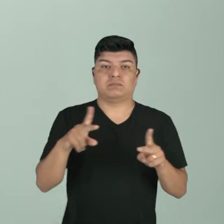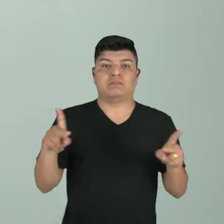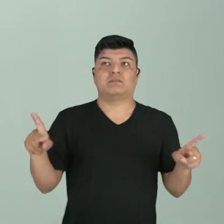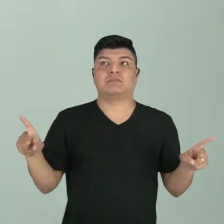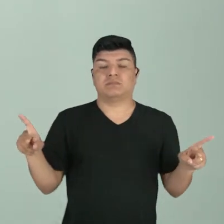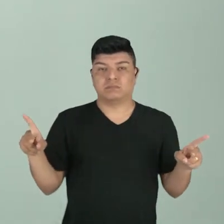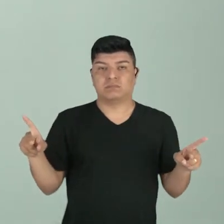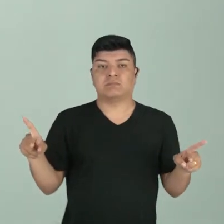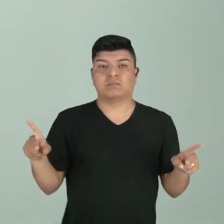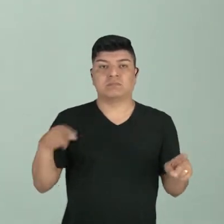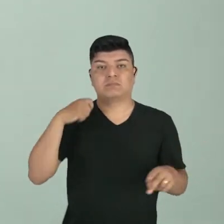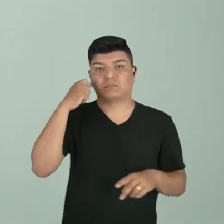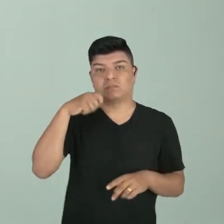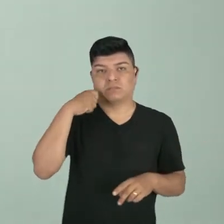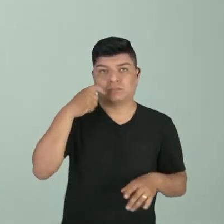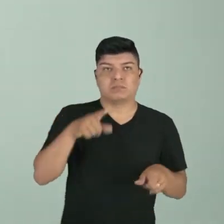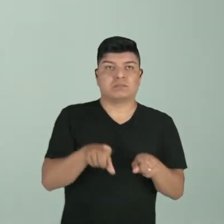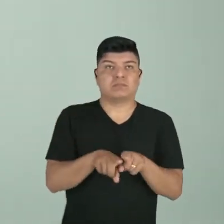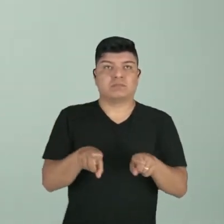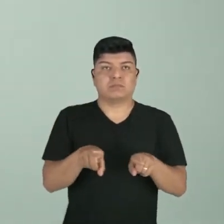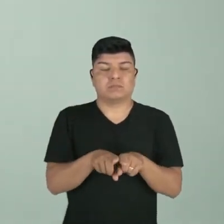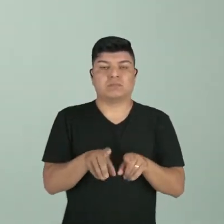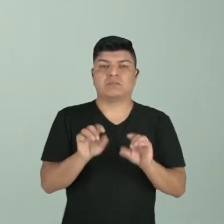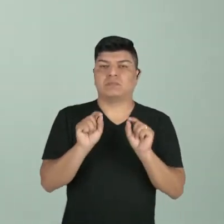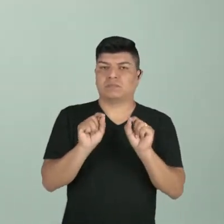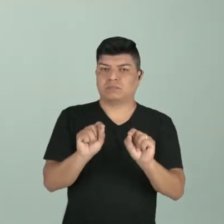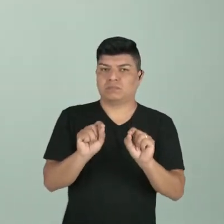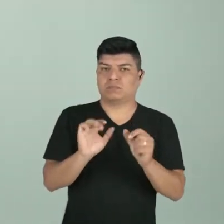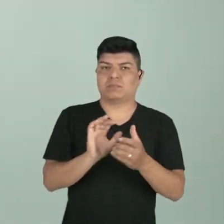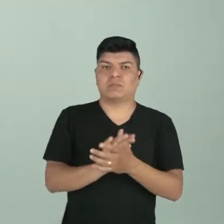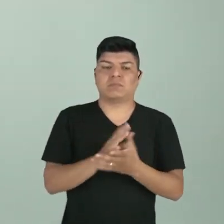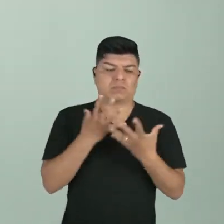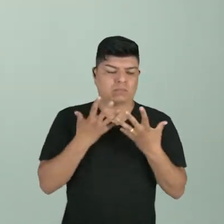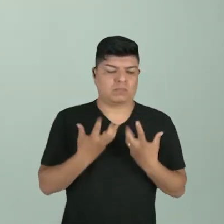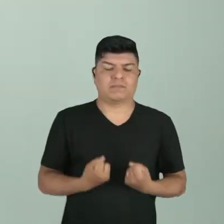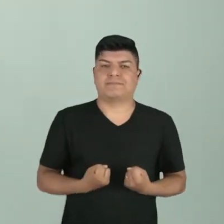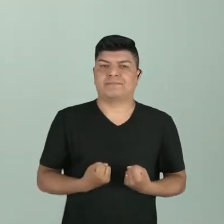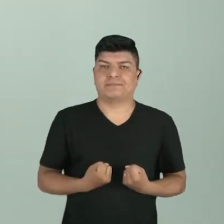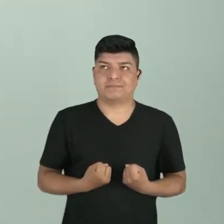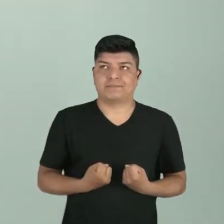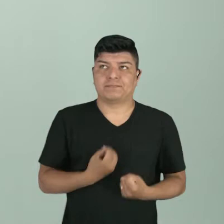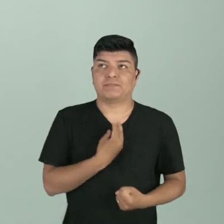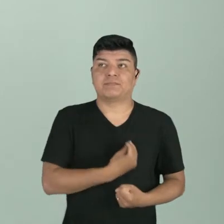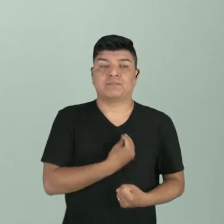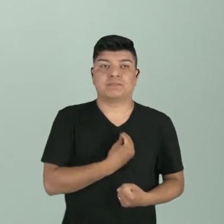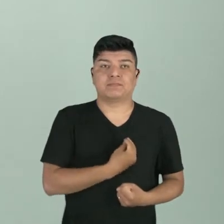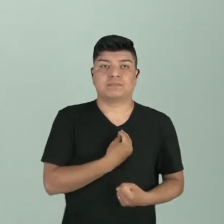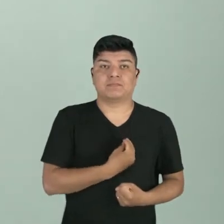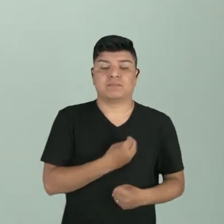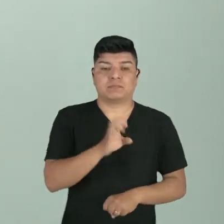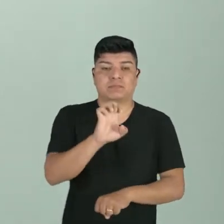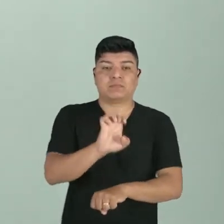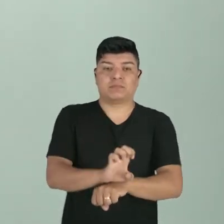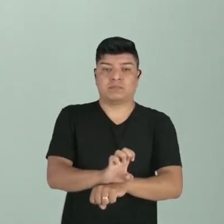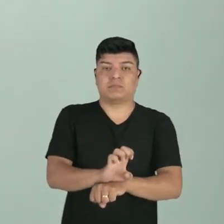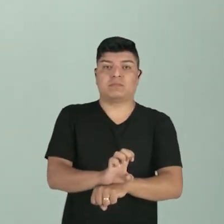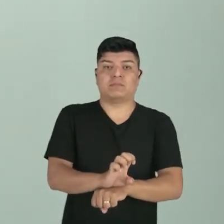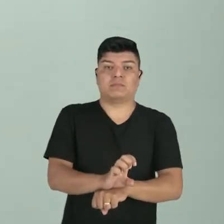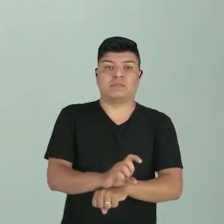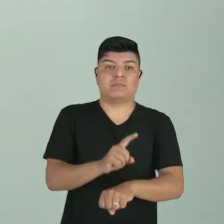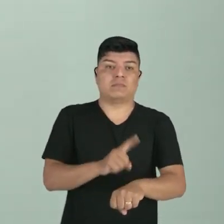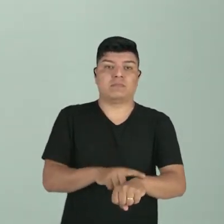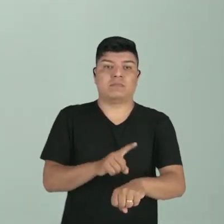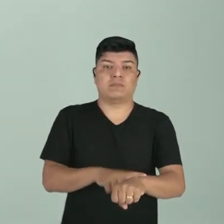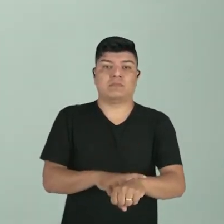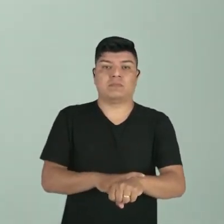divergência entre os autores no sentido de admitir a existência do Estado à época da